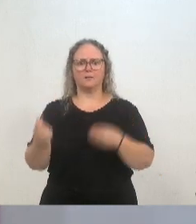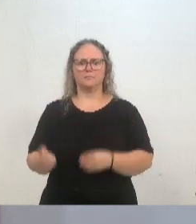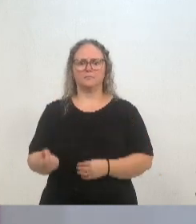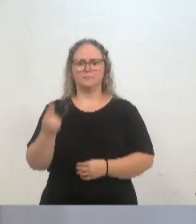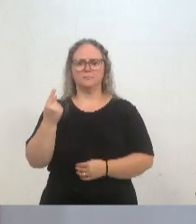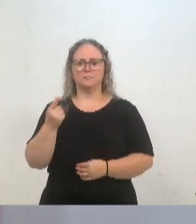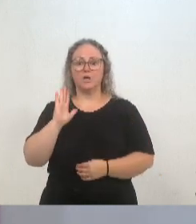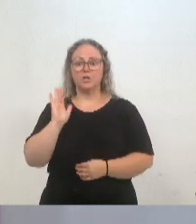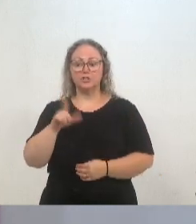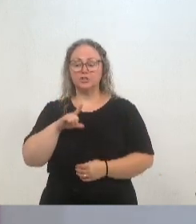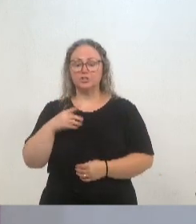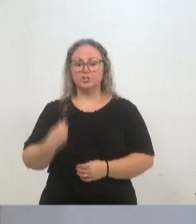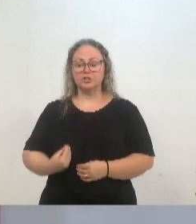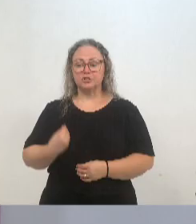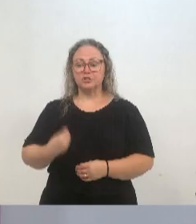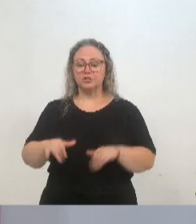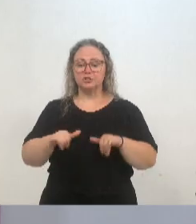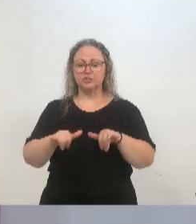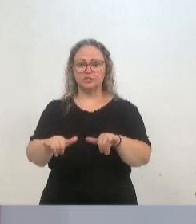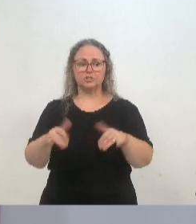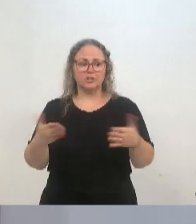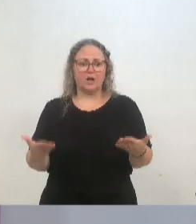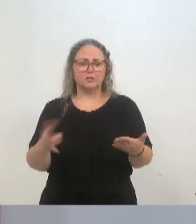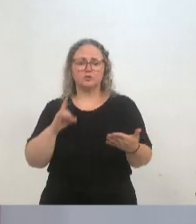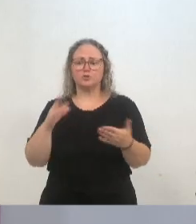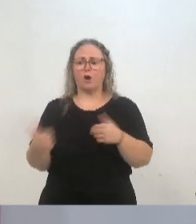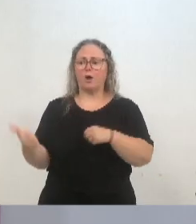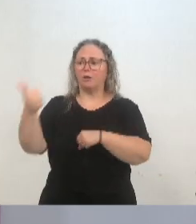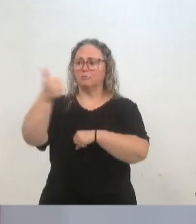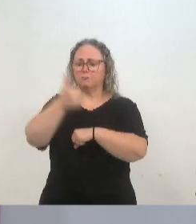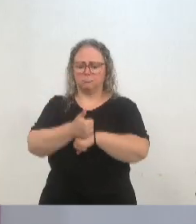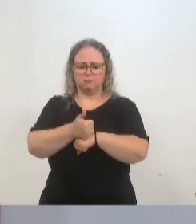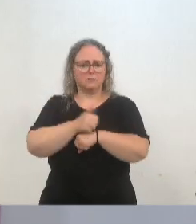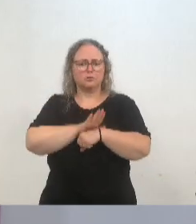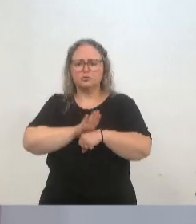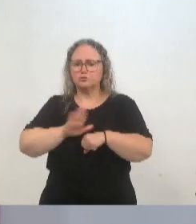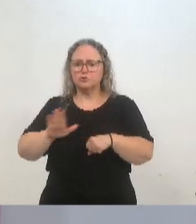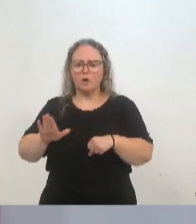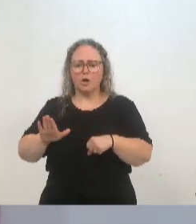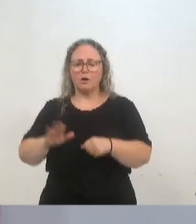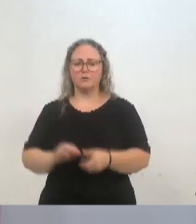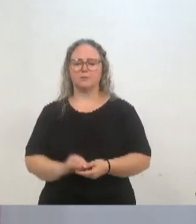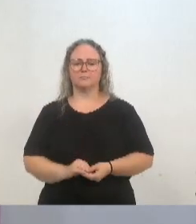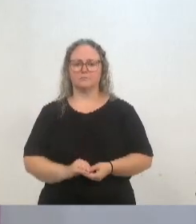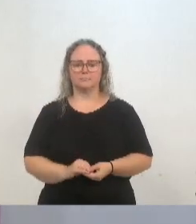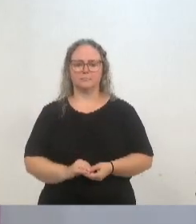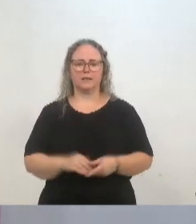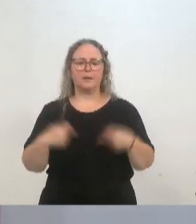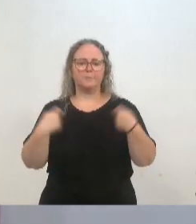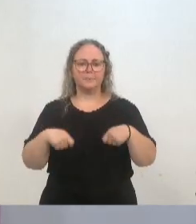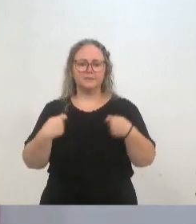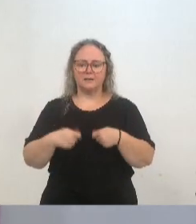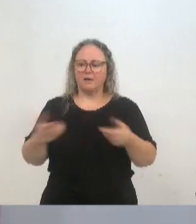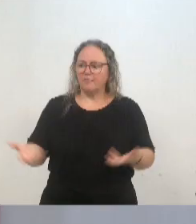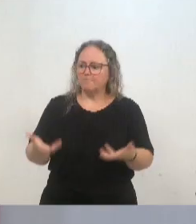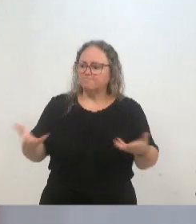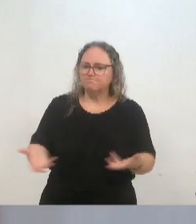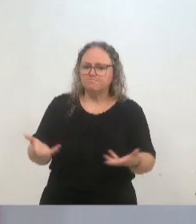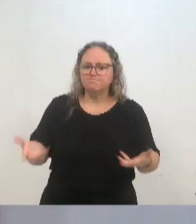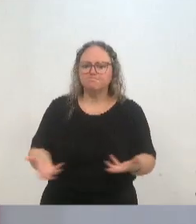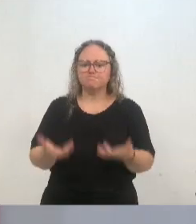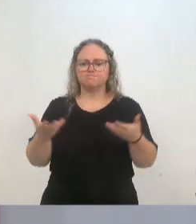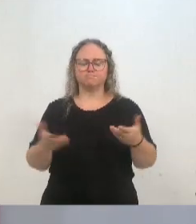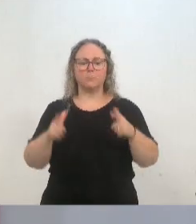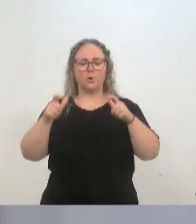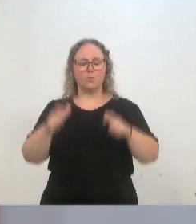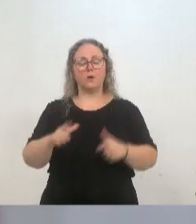tínhamos um mercado naquela região. O que o Sam's Club precisava fazer ali é ser incentivado. Era uma região abandonada, uma região